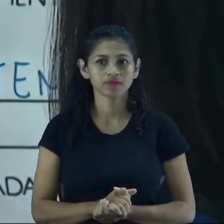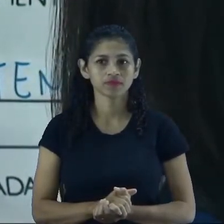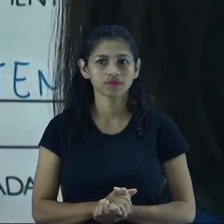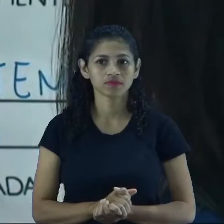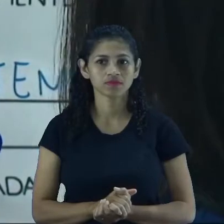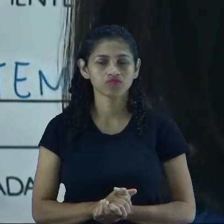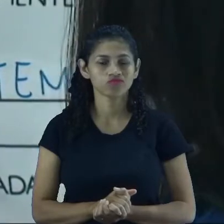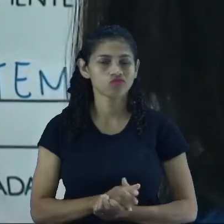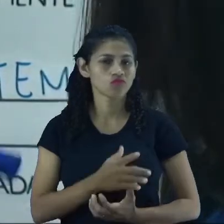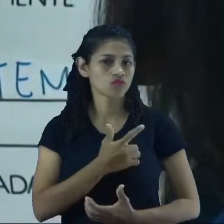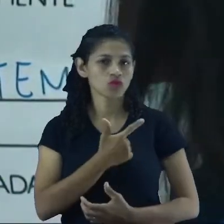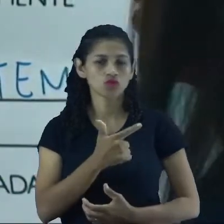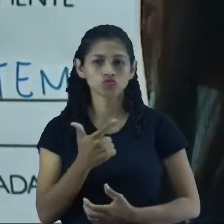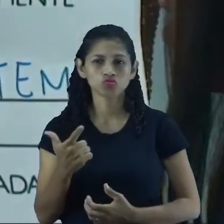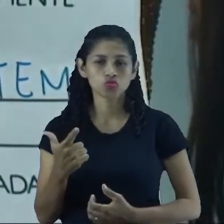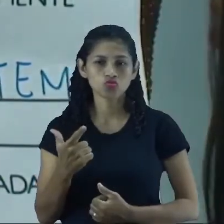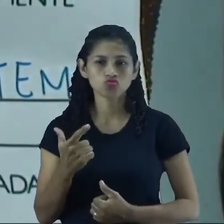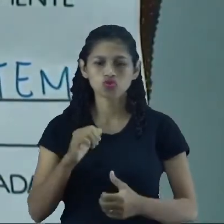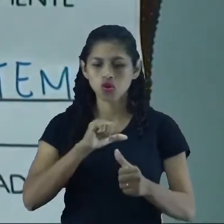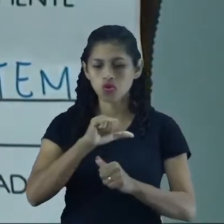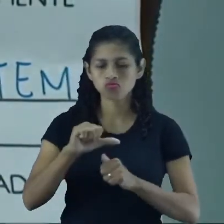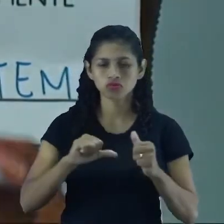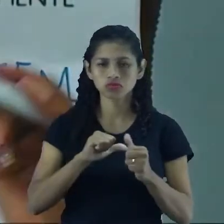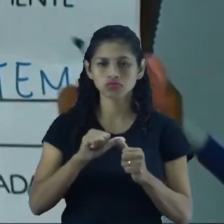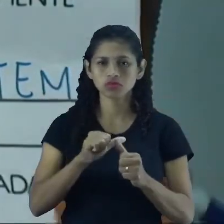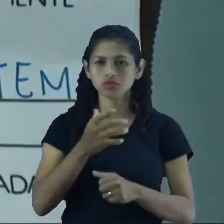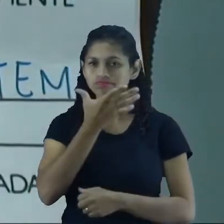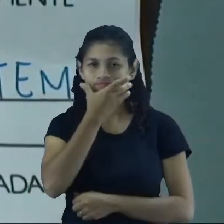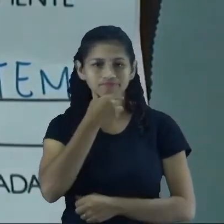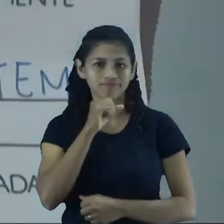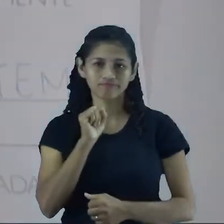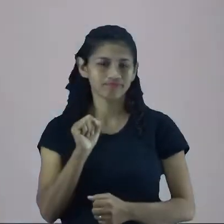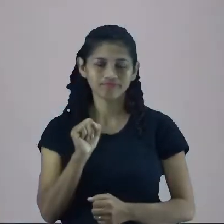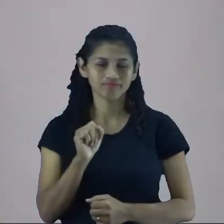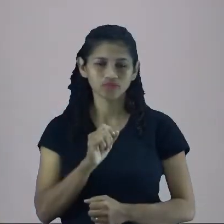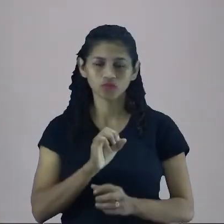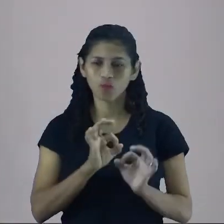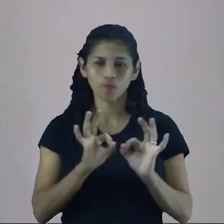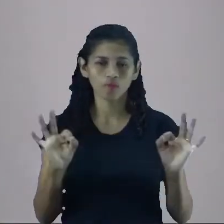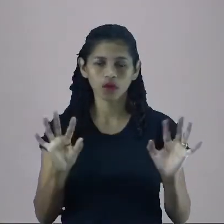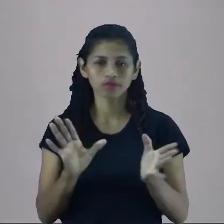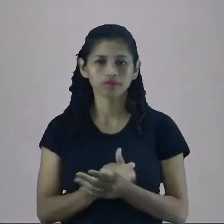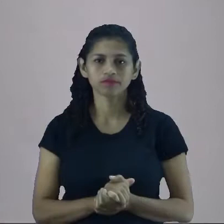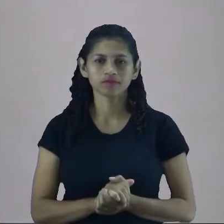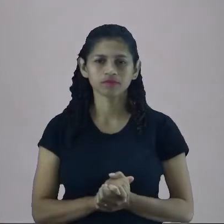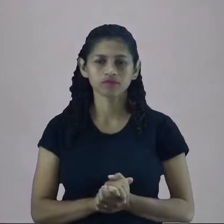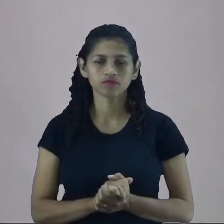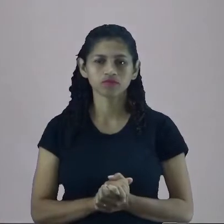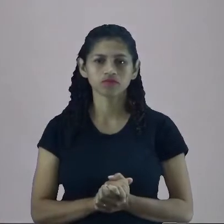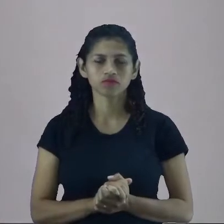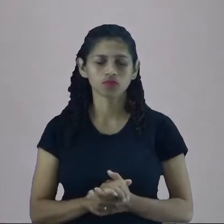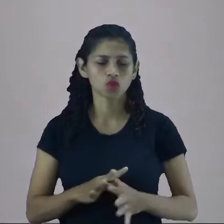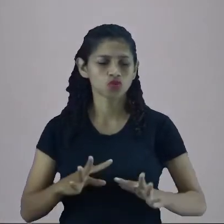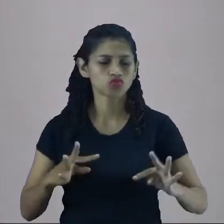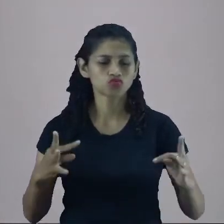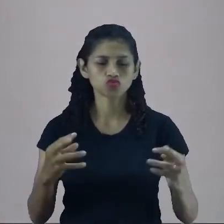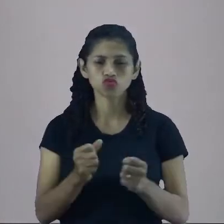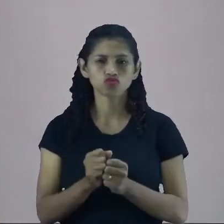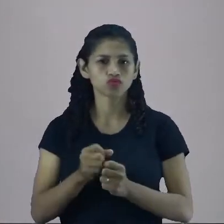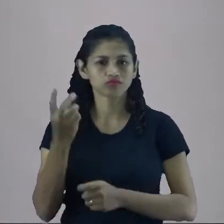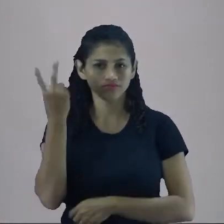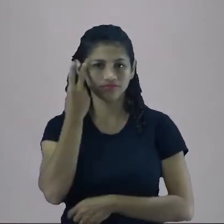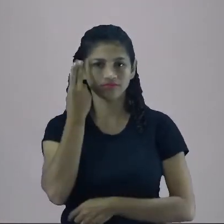intervenção humana nenhuma nessa imagem. Por isso que ela representa uma paisagem totalmente natural,